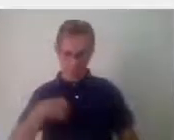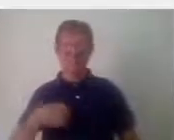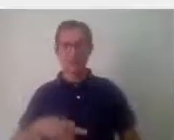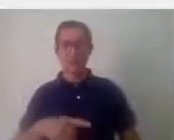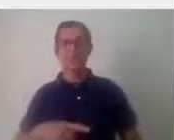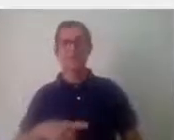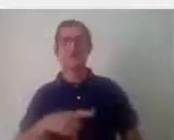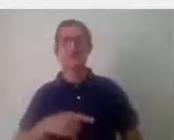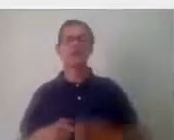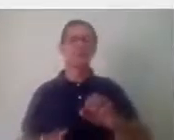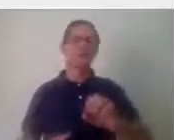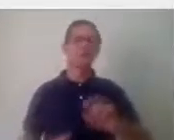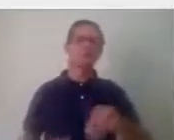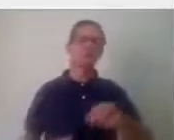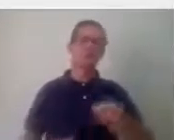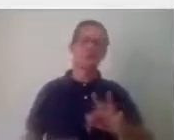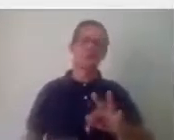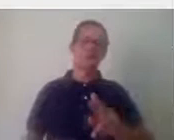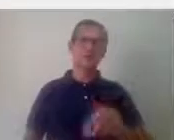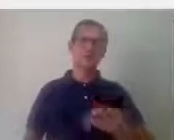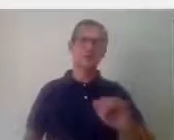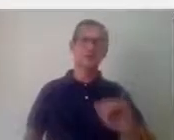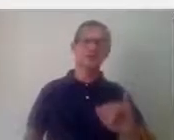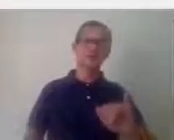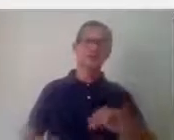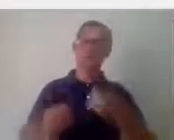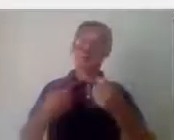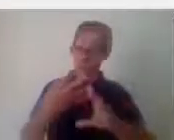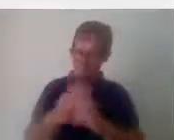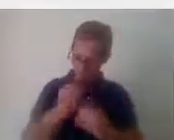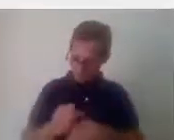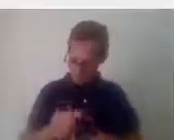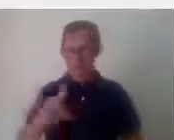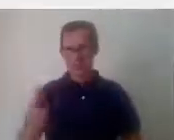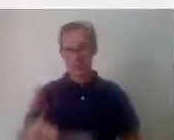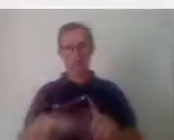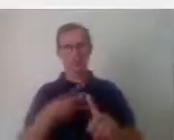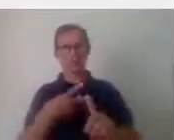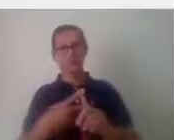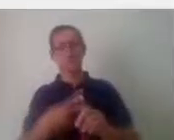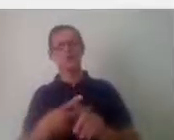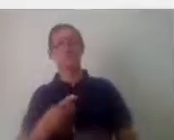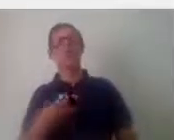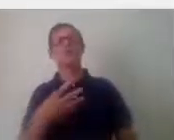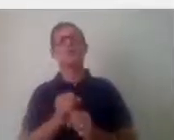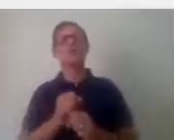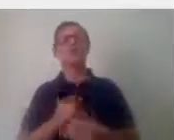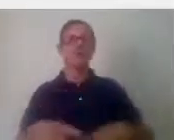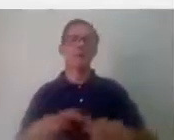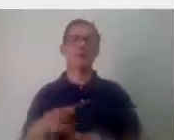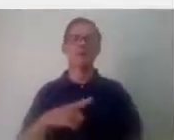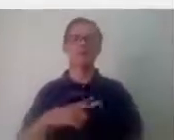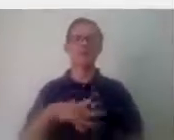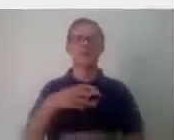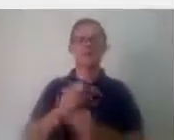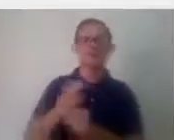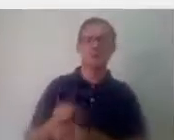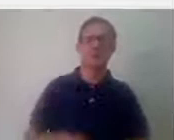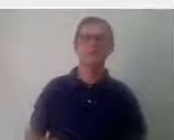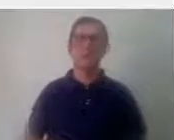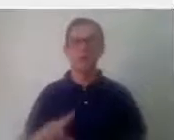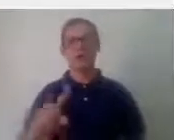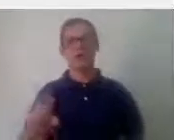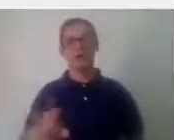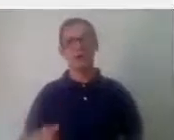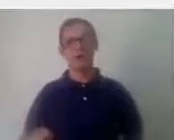de Fubini, ele fala, olha, você quer calcular uma integral dupla. Como que você vai calcular? Você vai calcular a